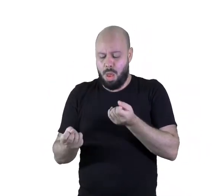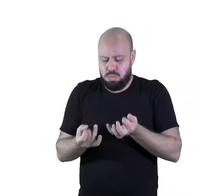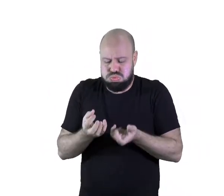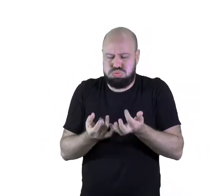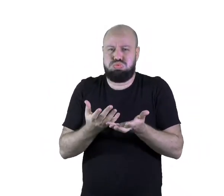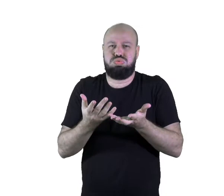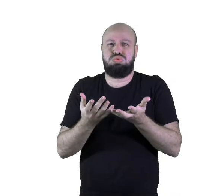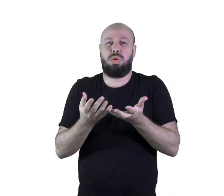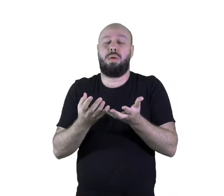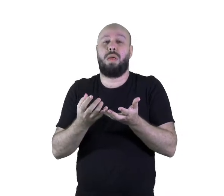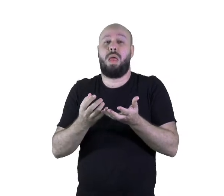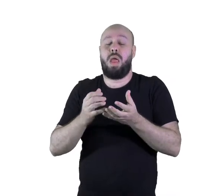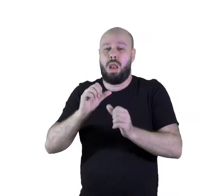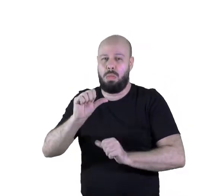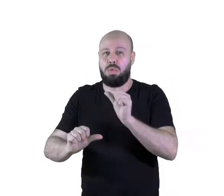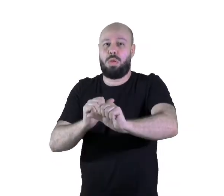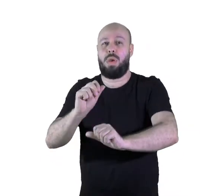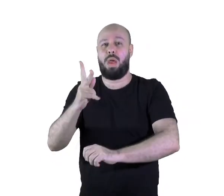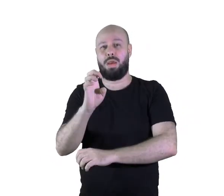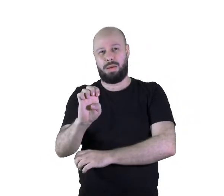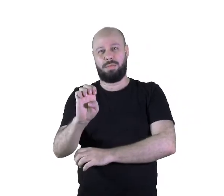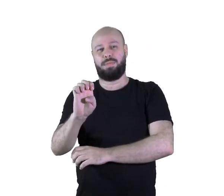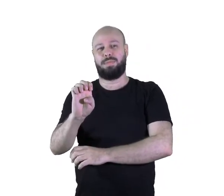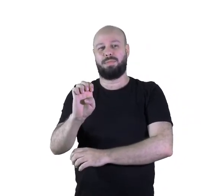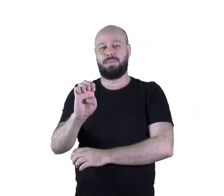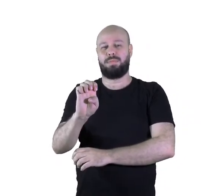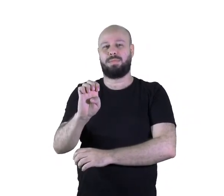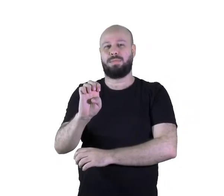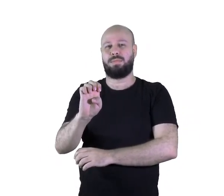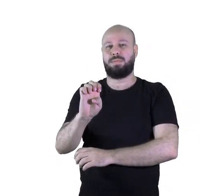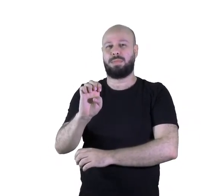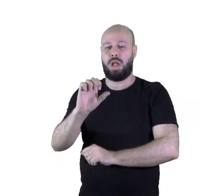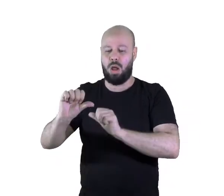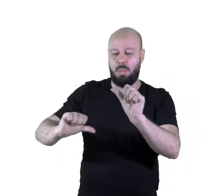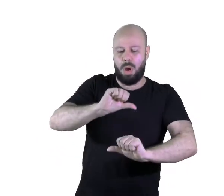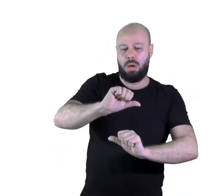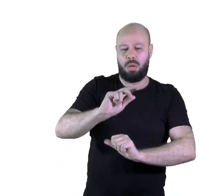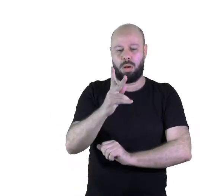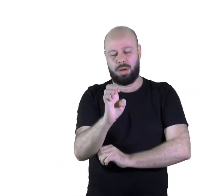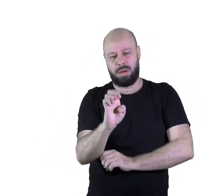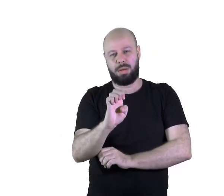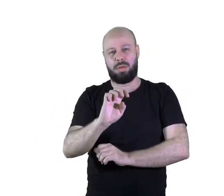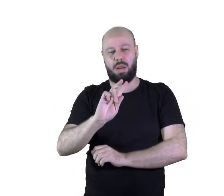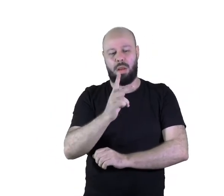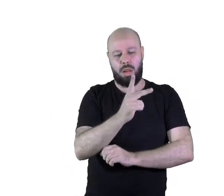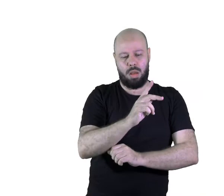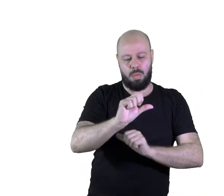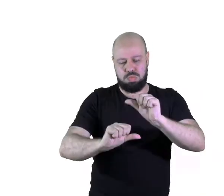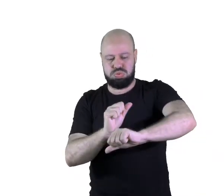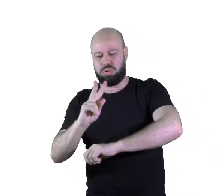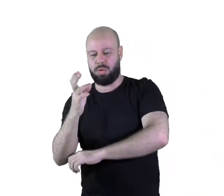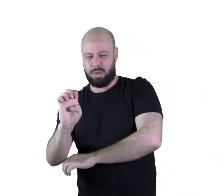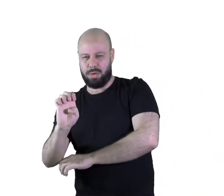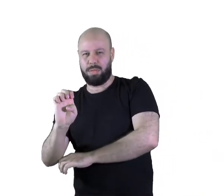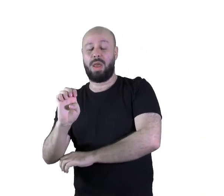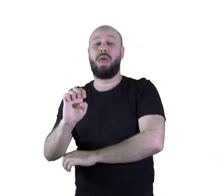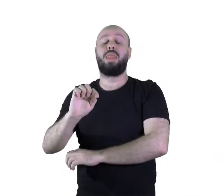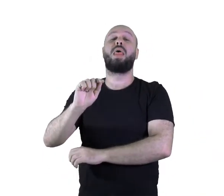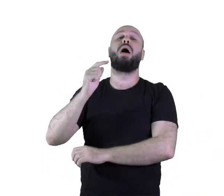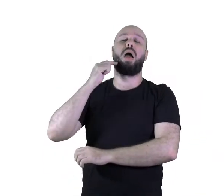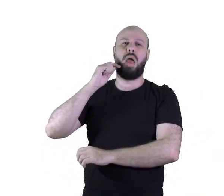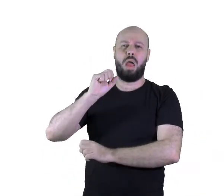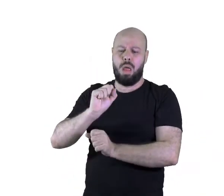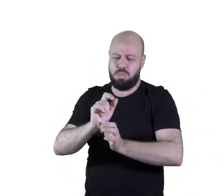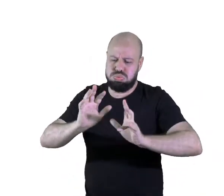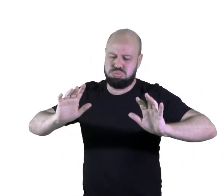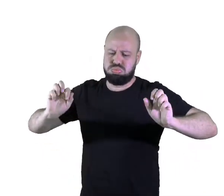hidrogênio se transforme em hélio, né? Então, há esse processo constante aí que faz com que nossa estrela brilhe e gere